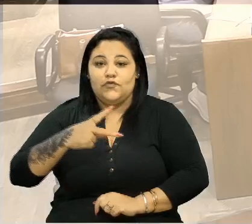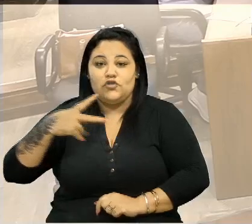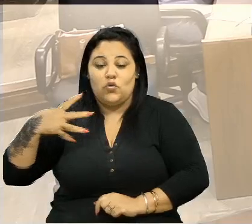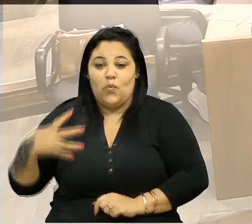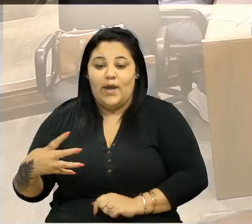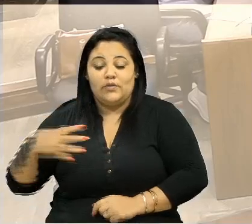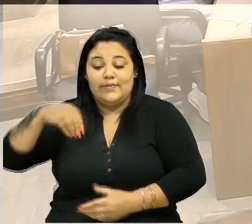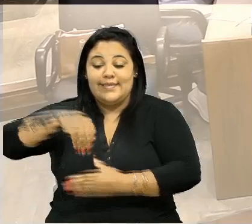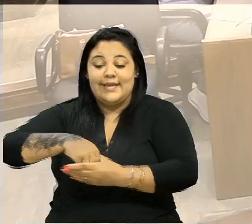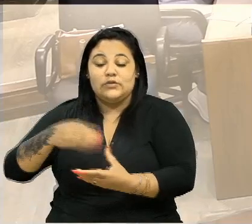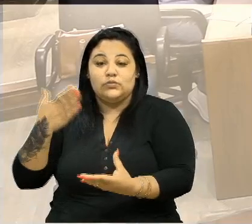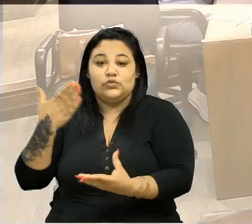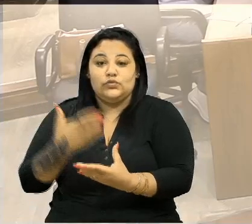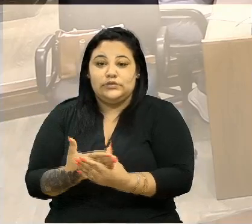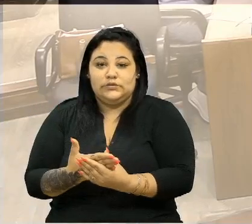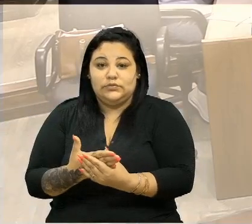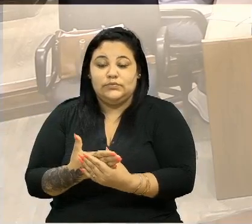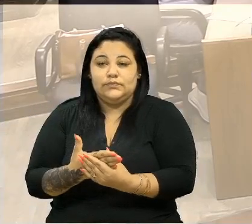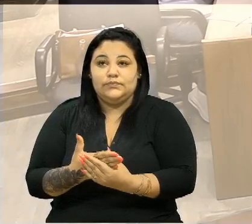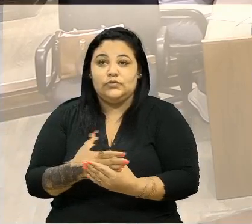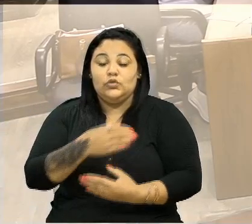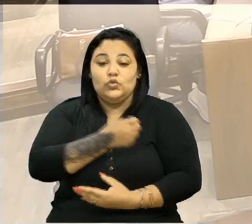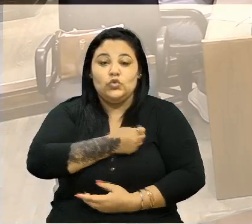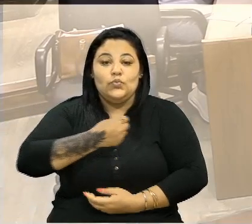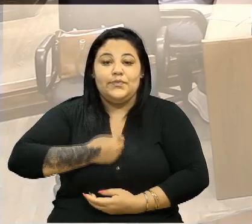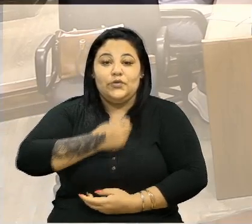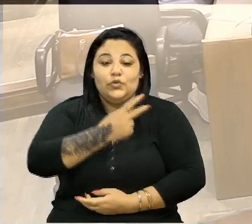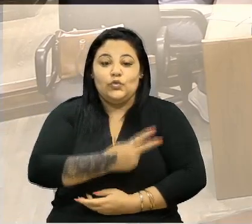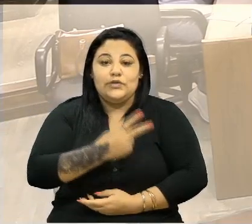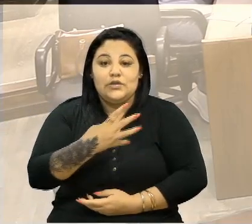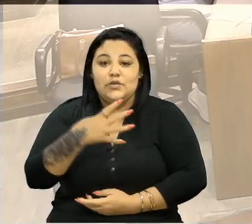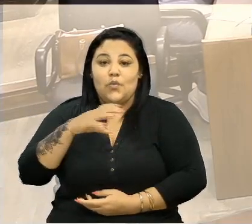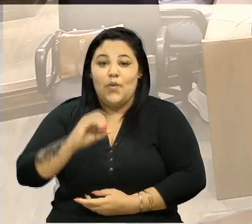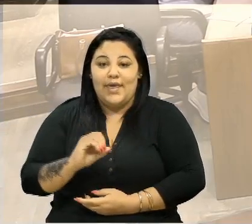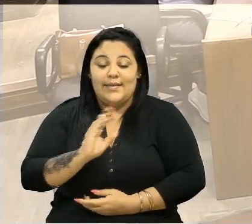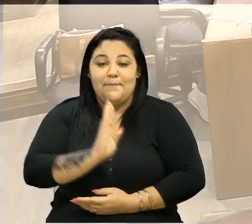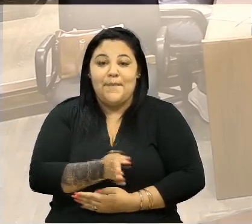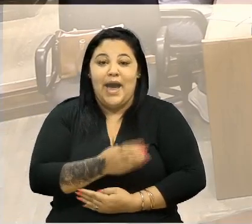190/2024, contido no processo número